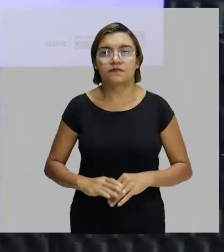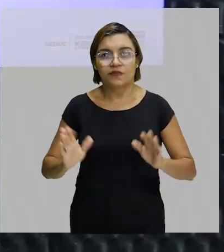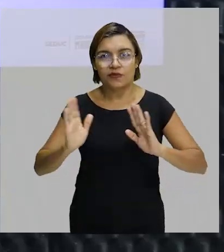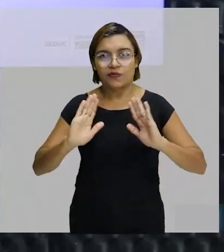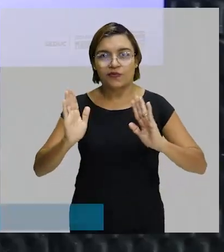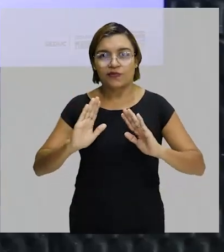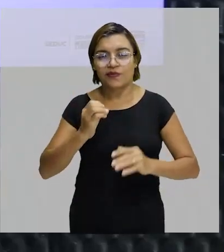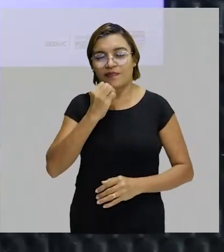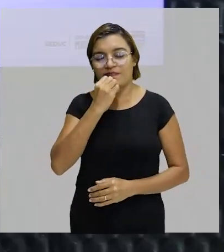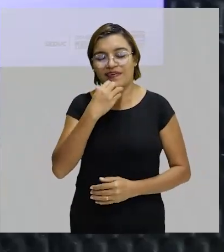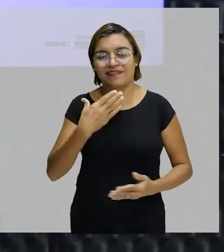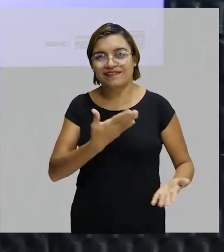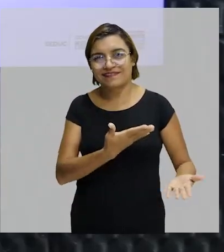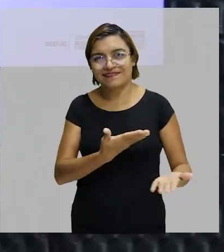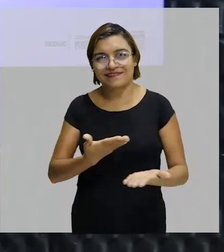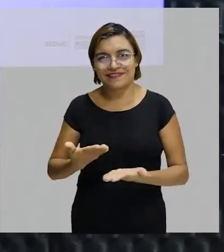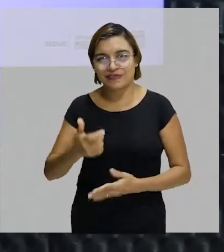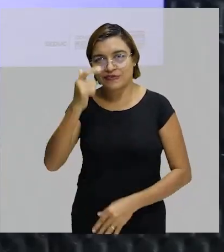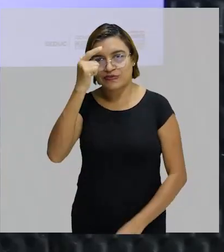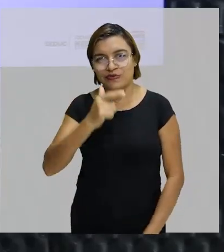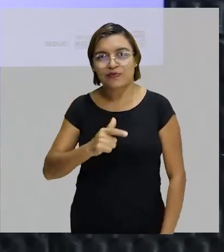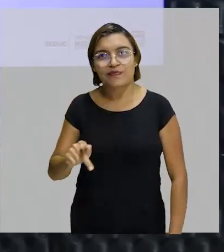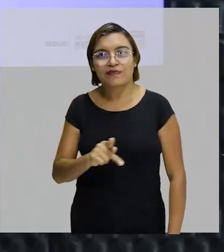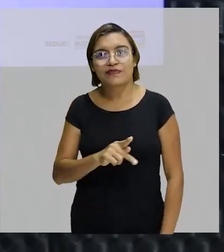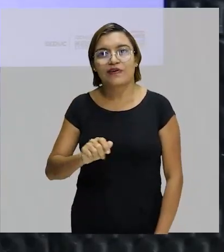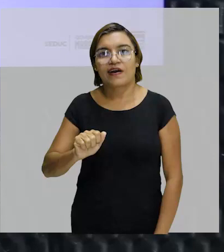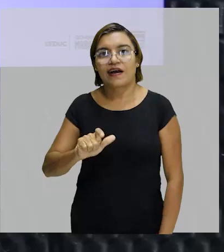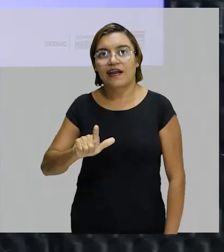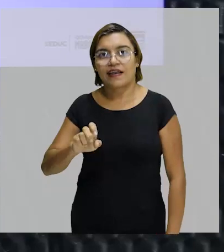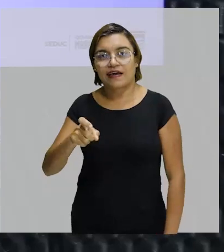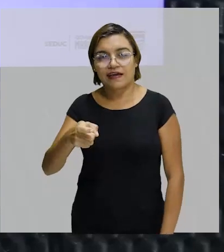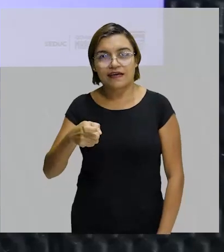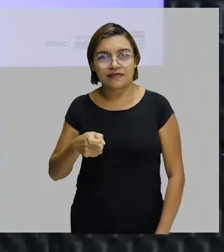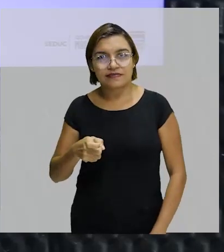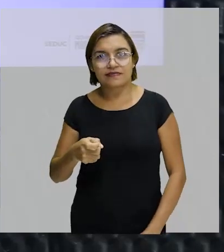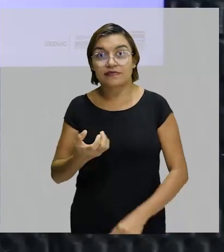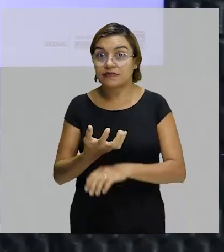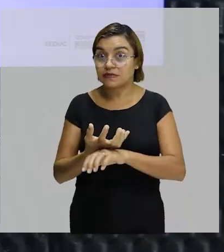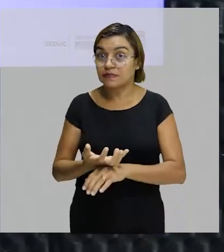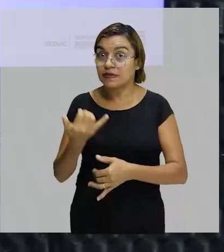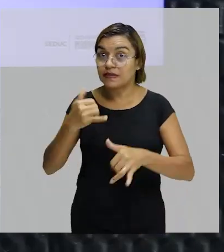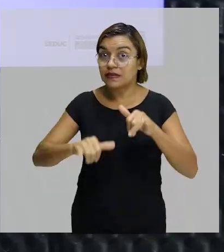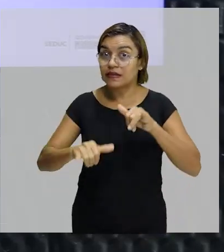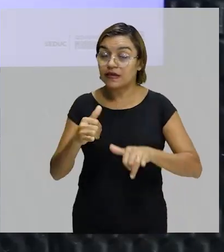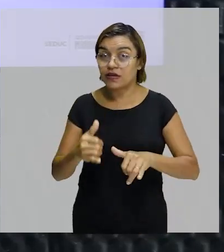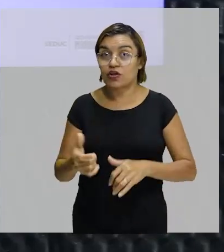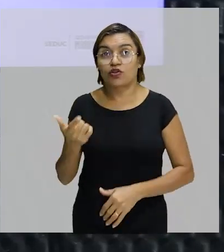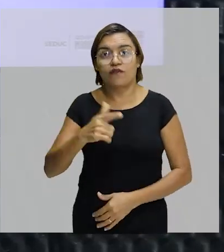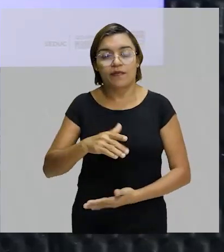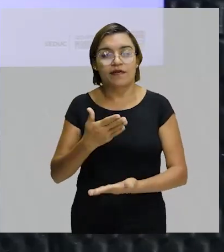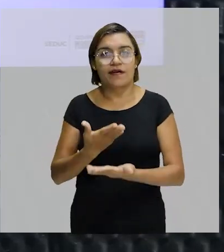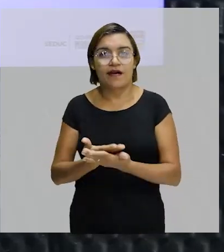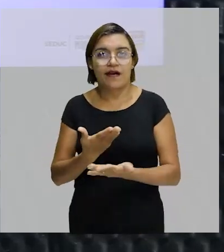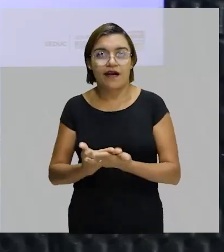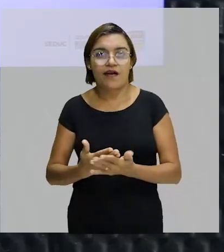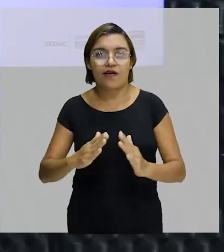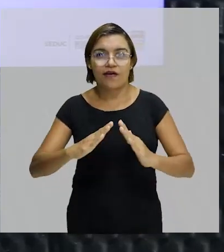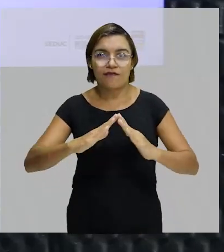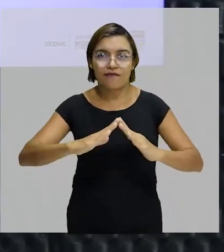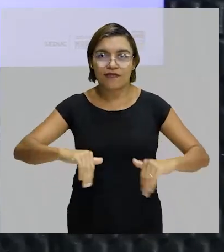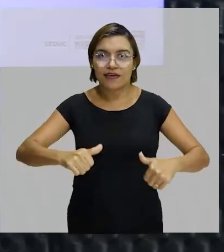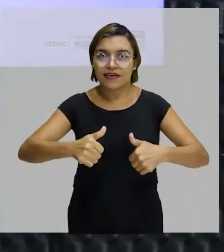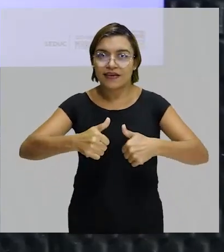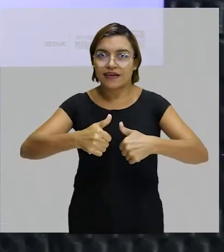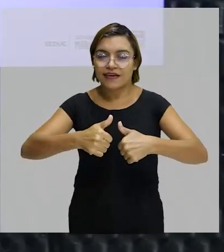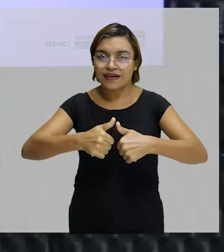Olá, turma, sejam todos bem-vindos. Professor Alex, disciplina Química, mais uma aula do nosso projeto Fique em Casa Aprendendo.